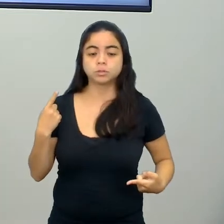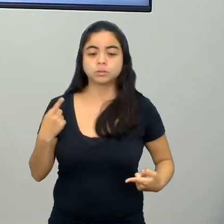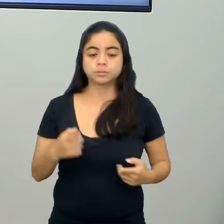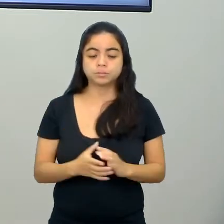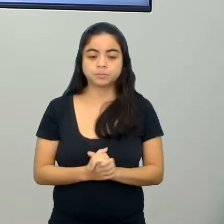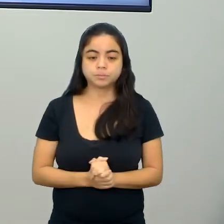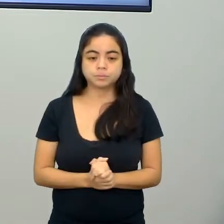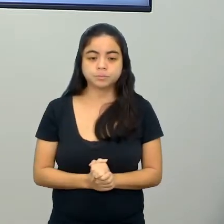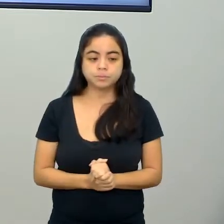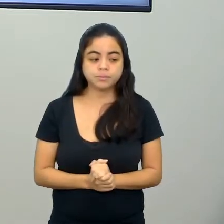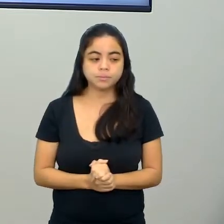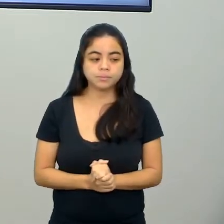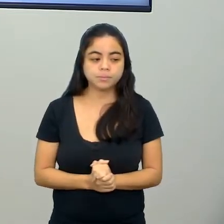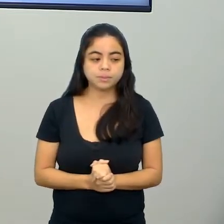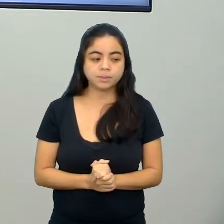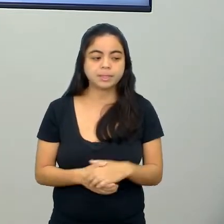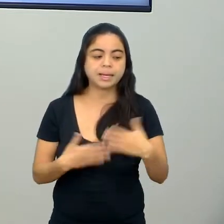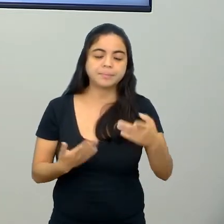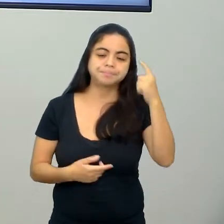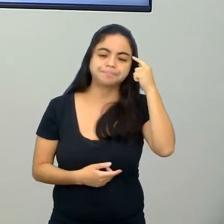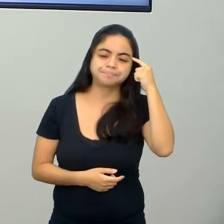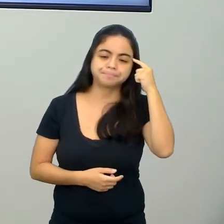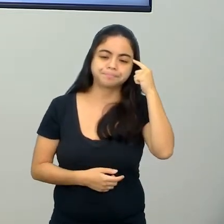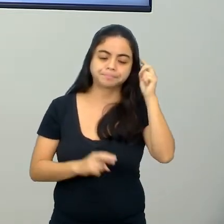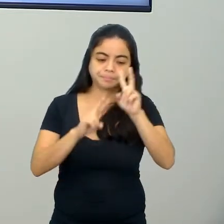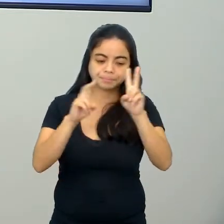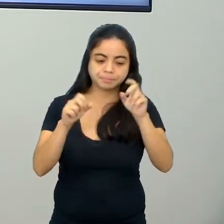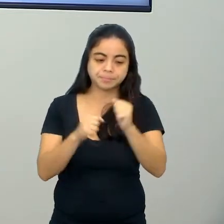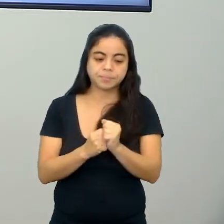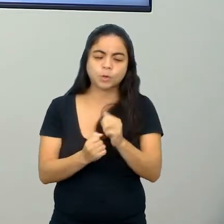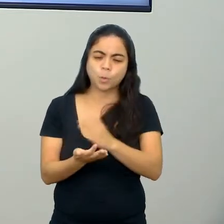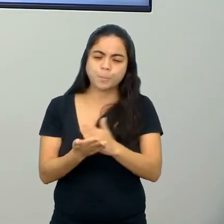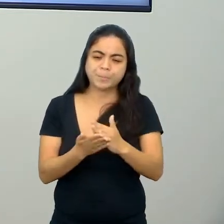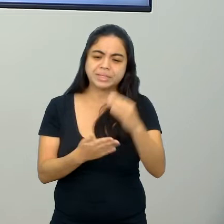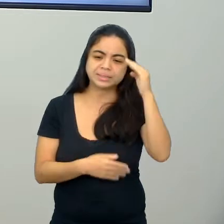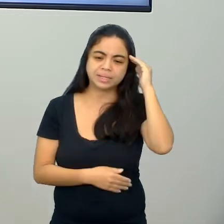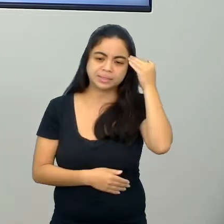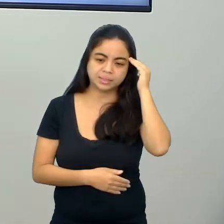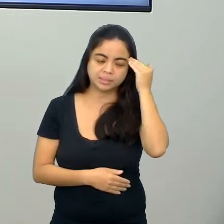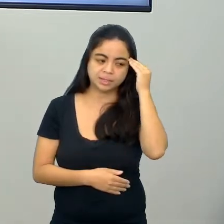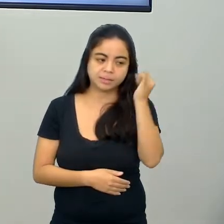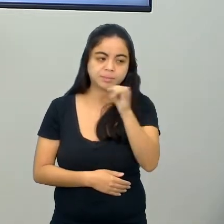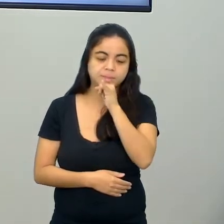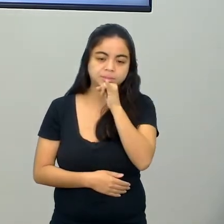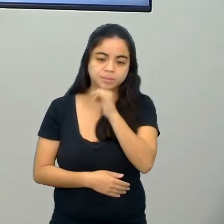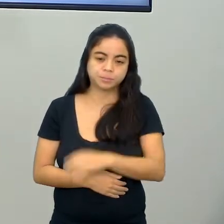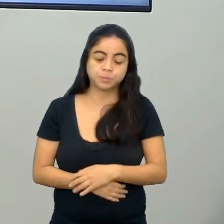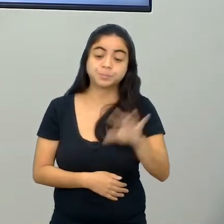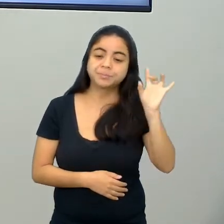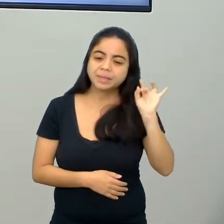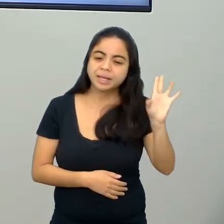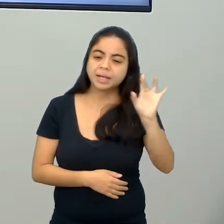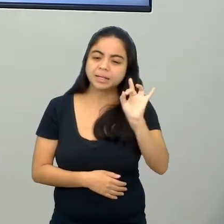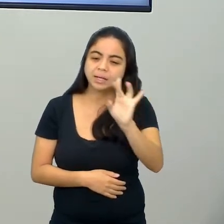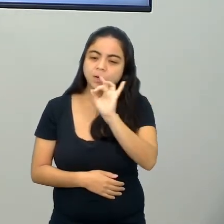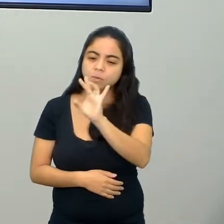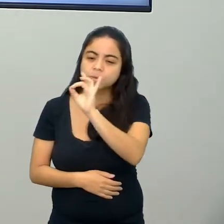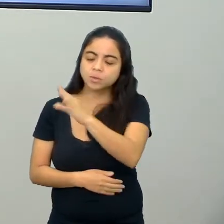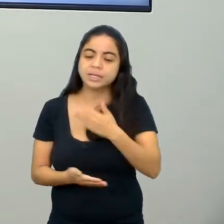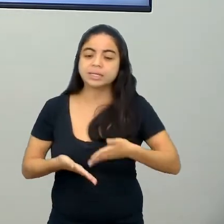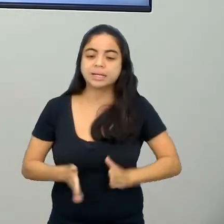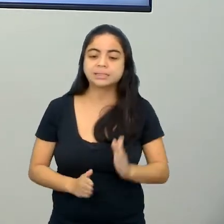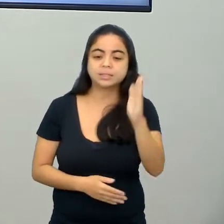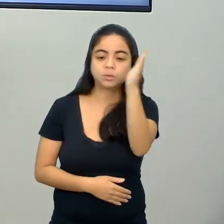para uso alimentar. E aí, quando a gente pensa sobre isso, a gente começa a entender que cada uma dessas pessoas que nasceram no